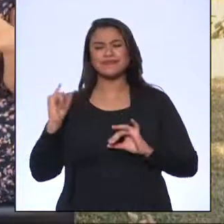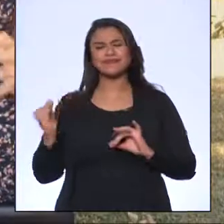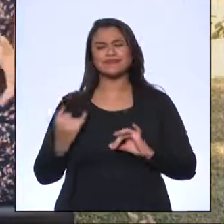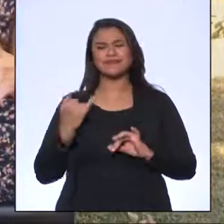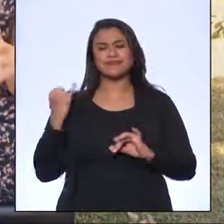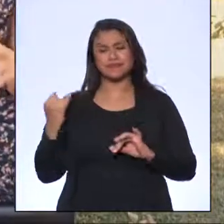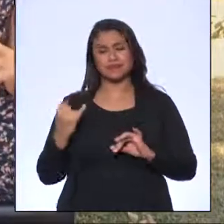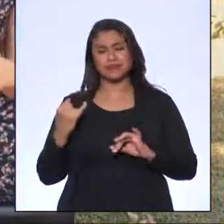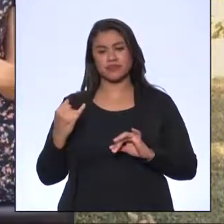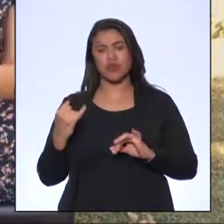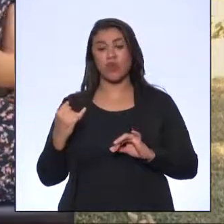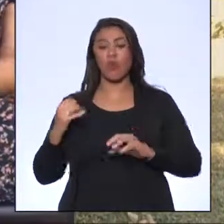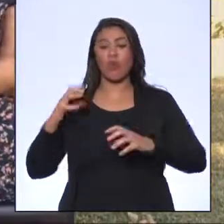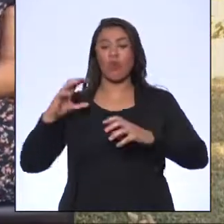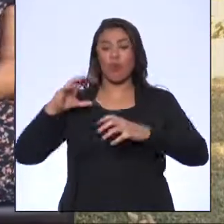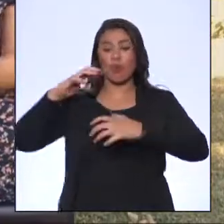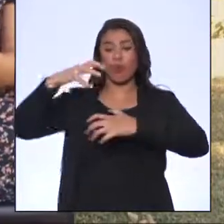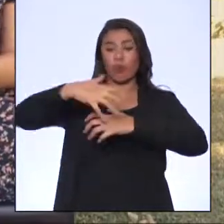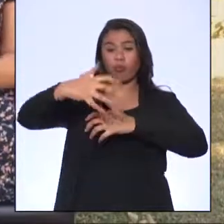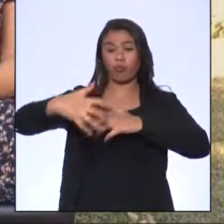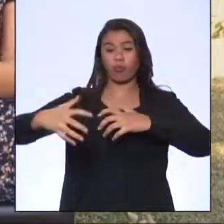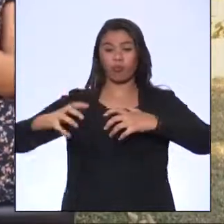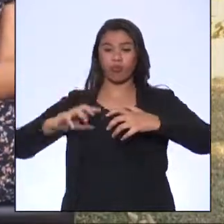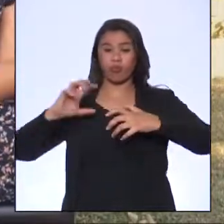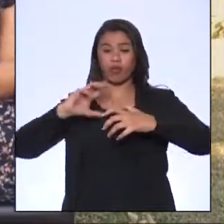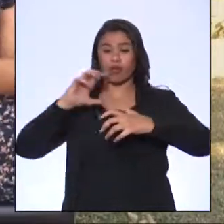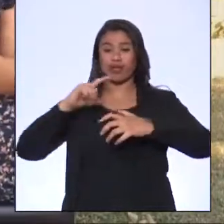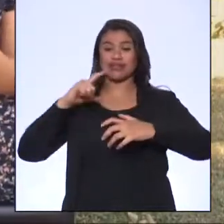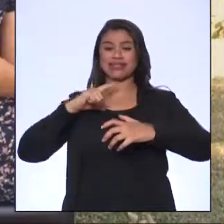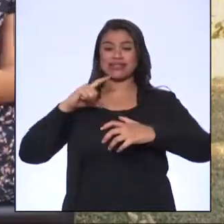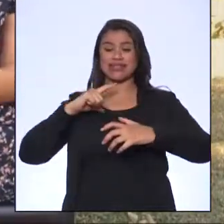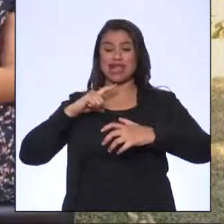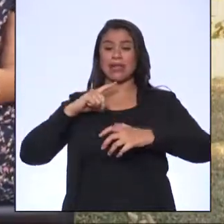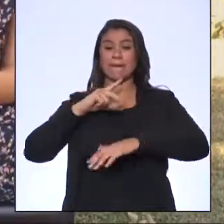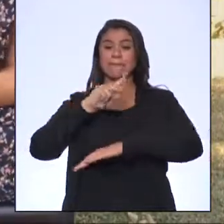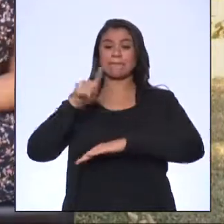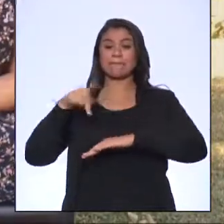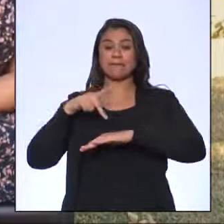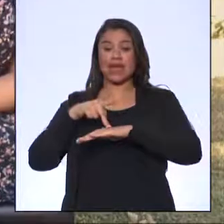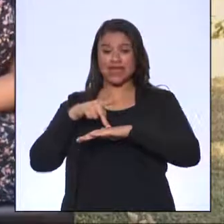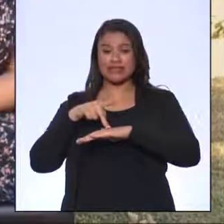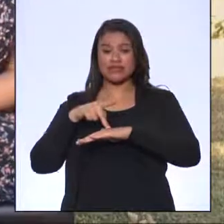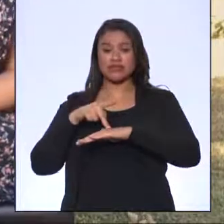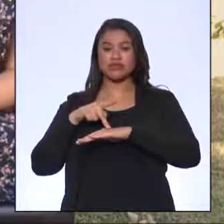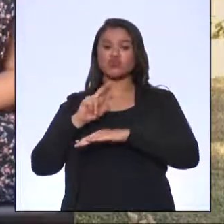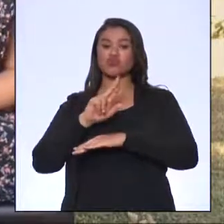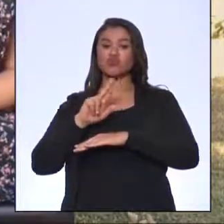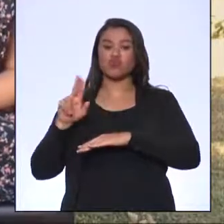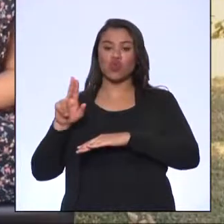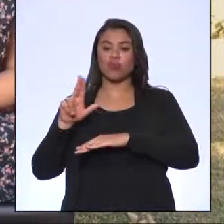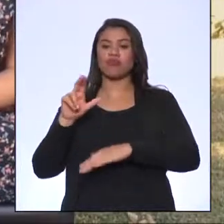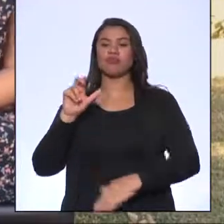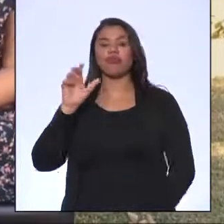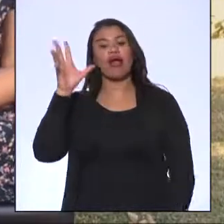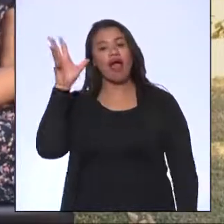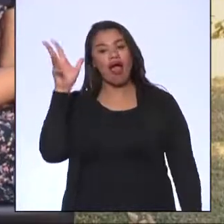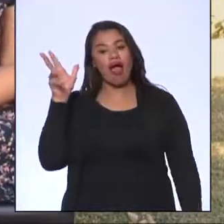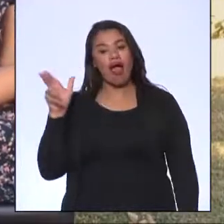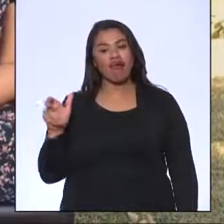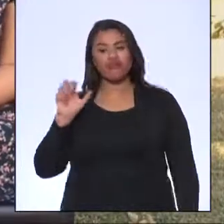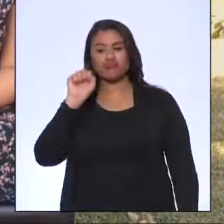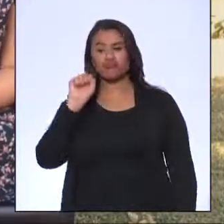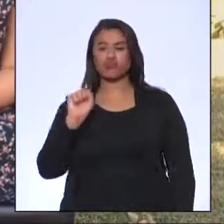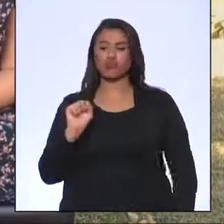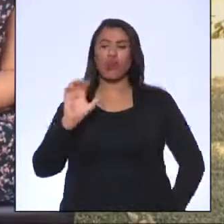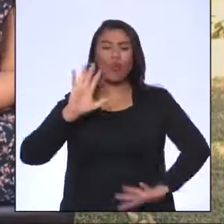Existe no continente africano um país chamado África do Sul, que é esse destacado aqui. Tome